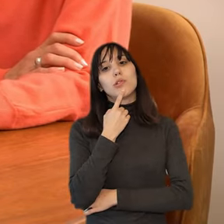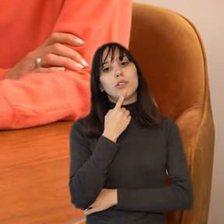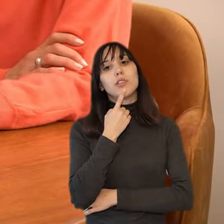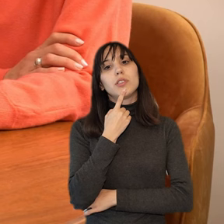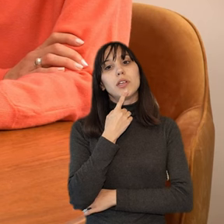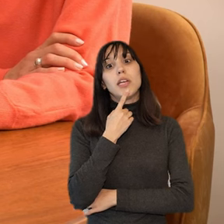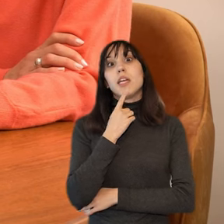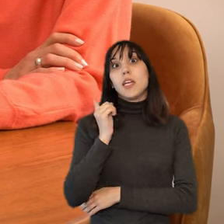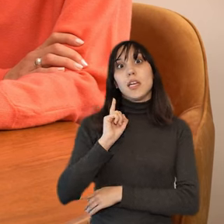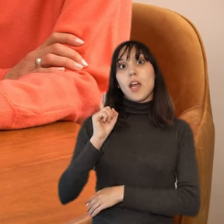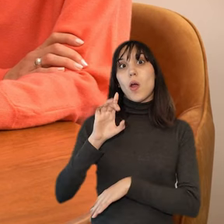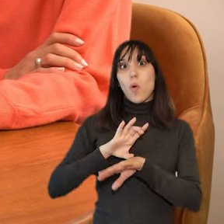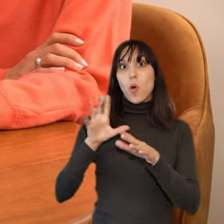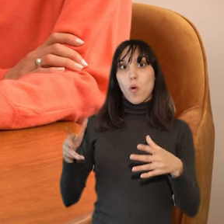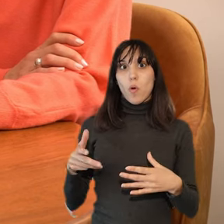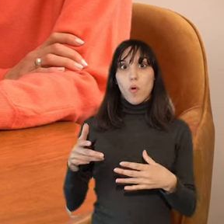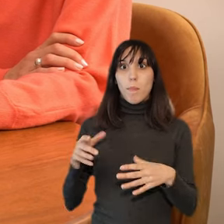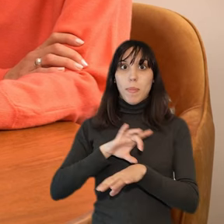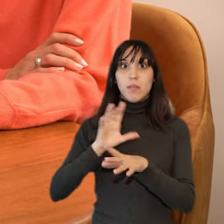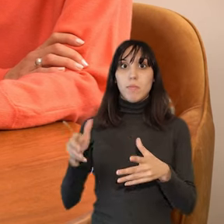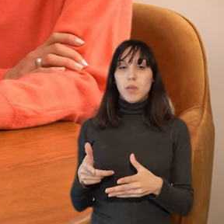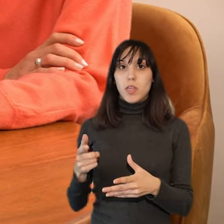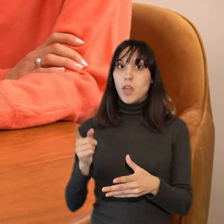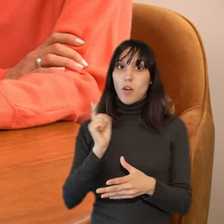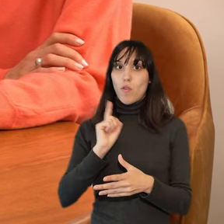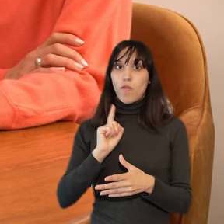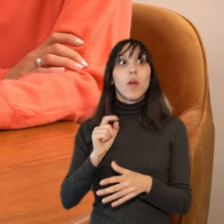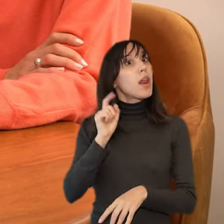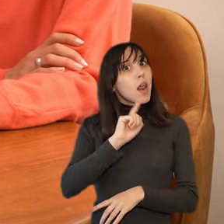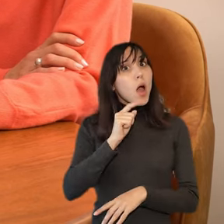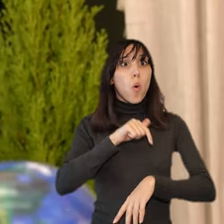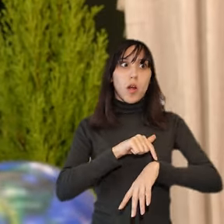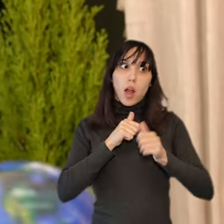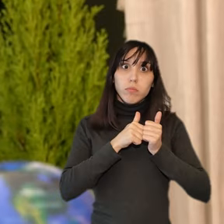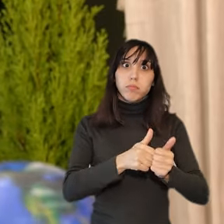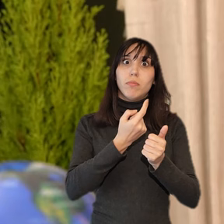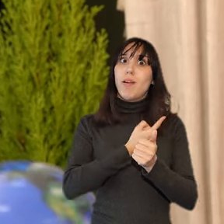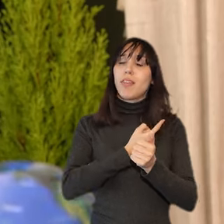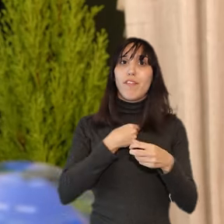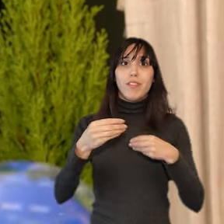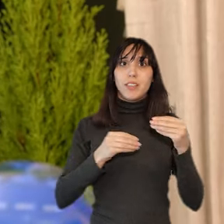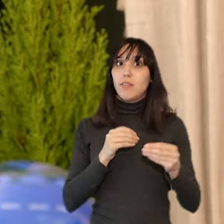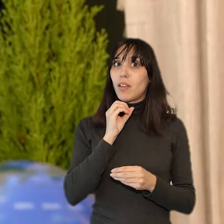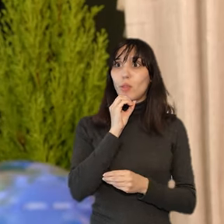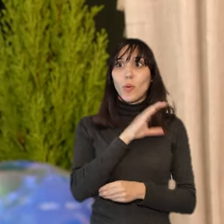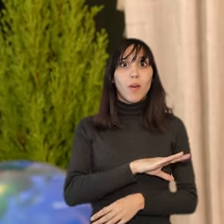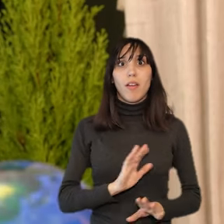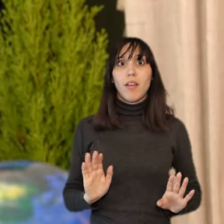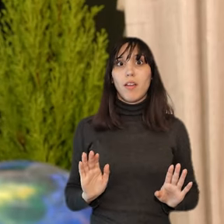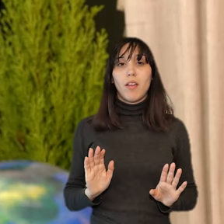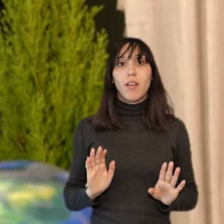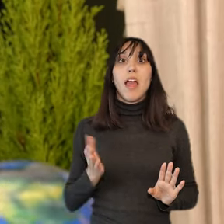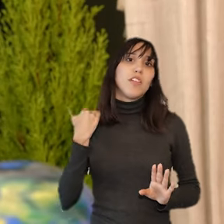aconteceu não é havia mesmo hor havia mesmo um horário a cumprir portanto não havia essa flexibilidade para para começar né